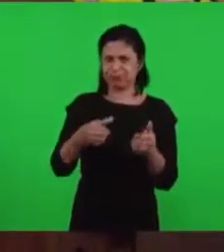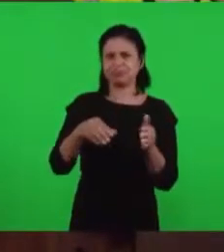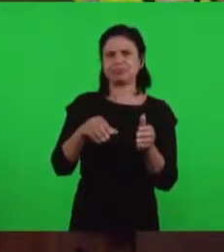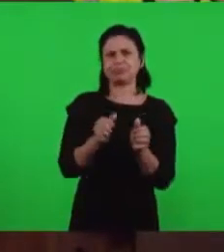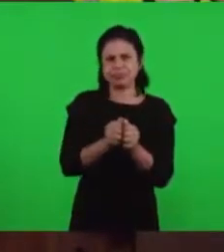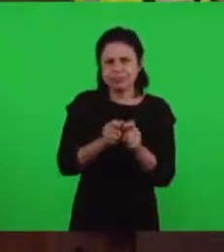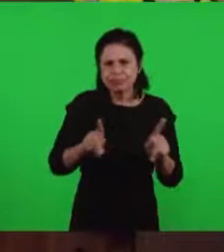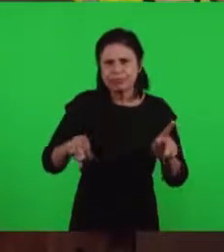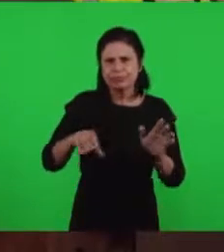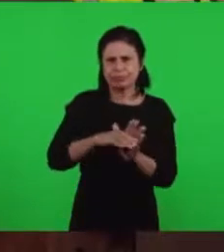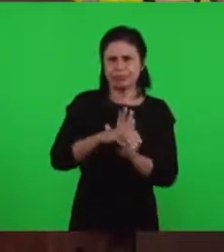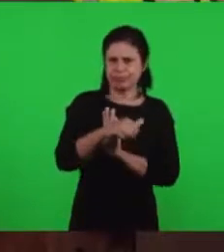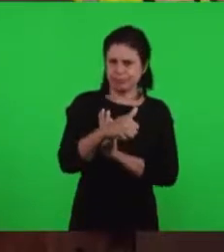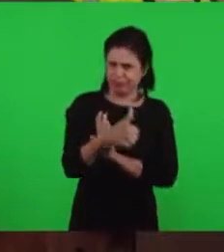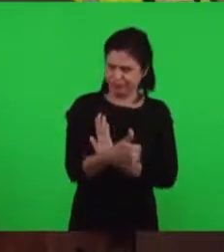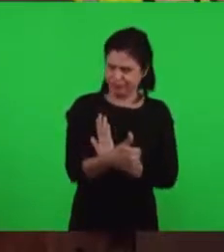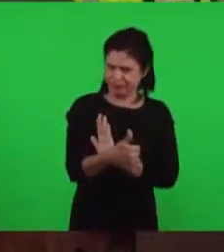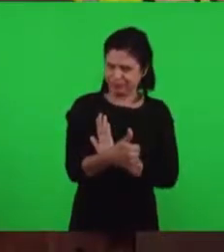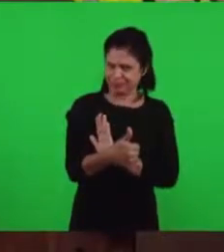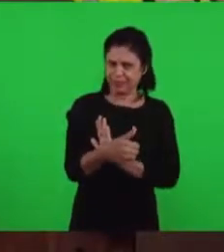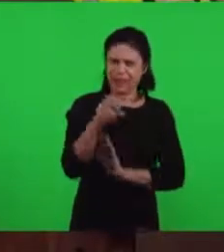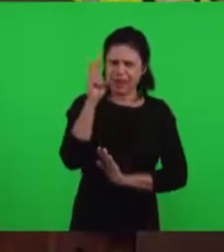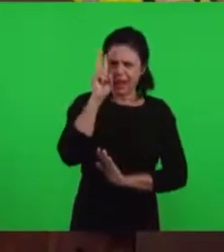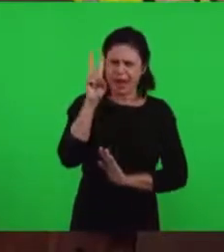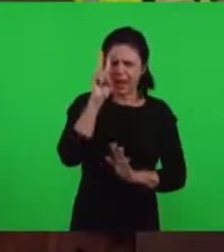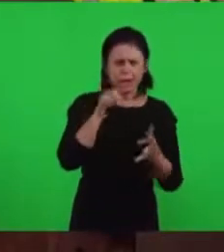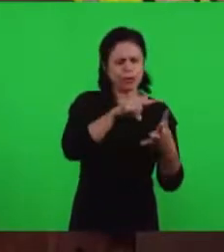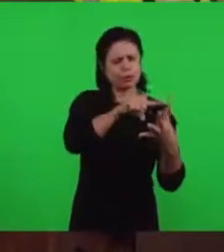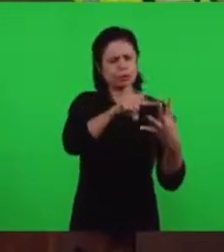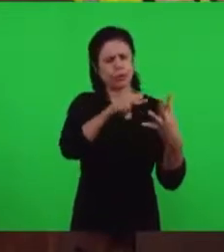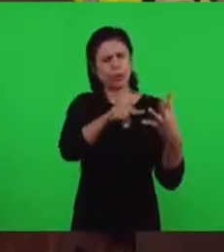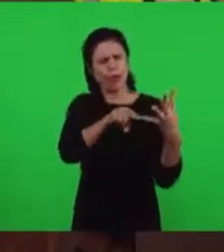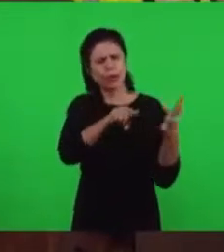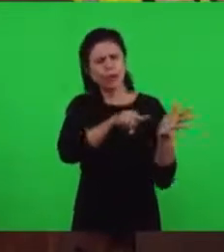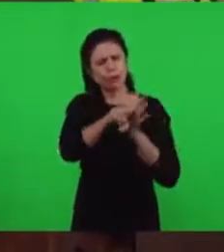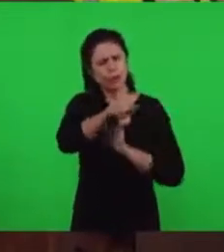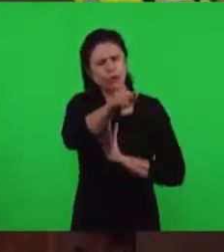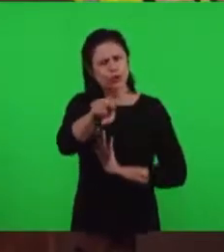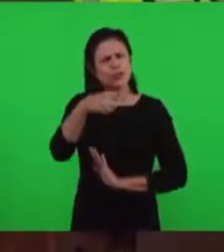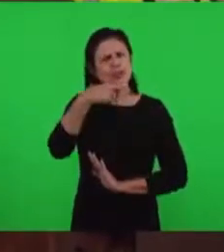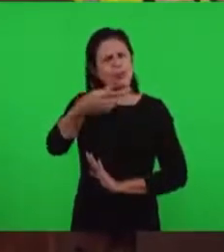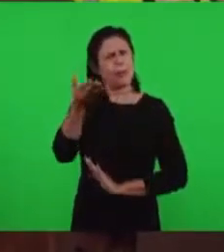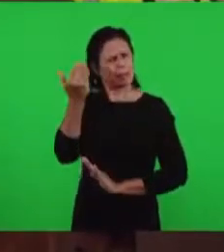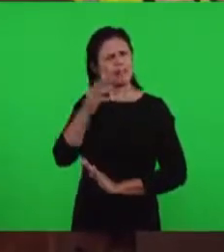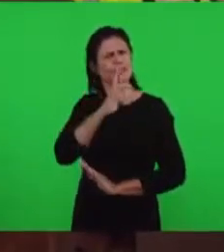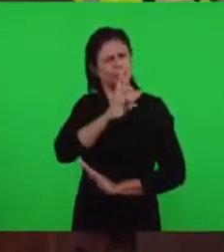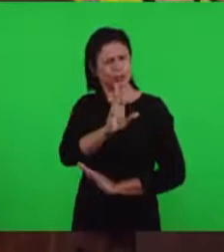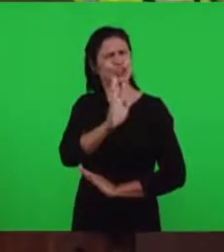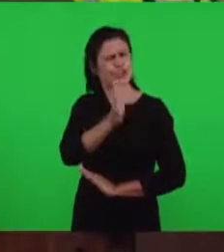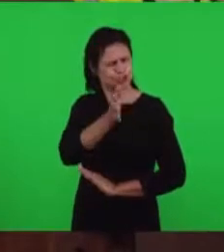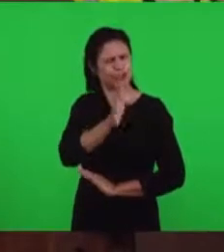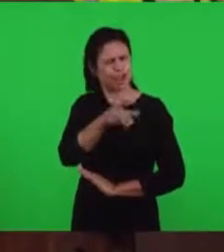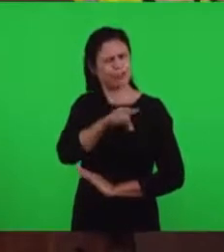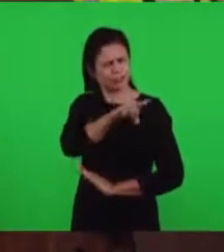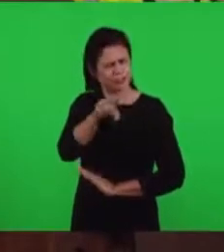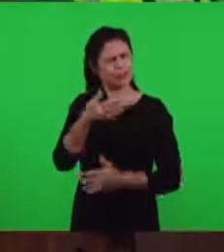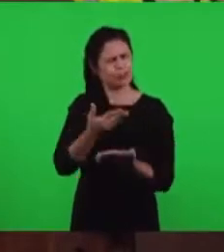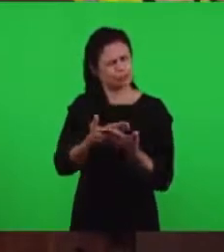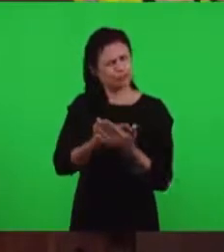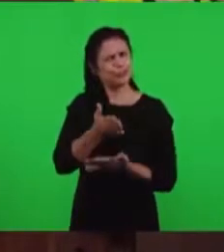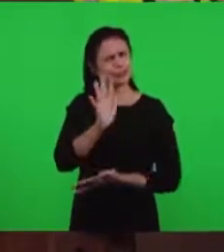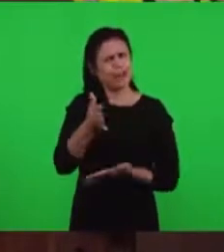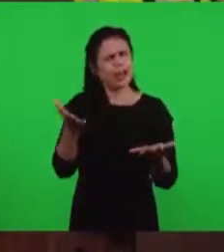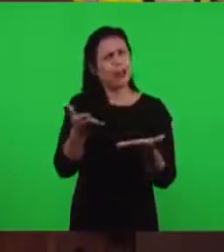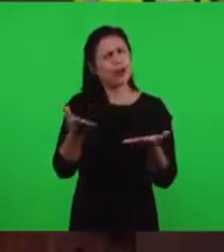de apocalipse aquelas quatro perguntas que os irmãos responderam ea igreja tomou conhecimento nós vamos apenas